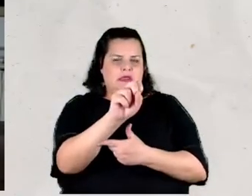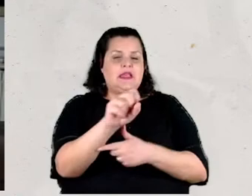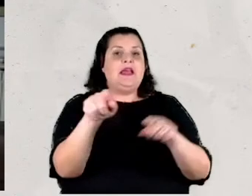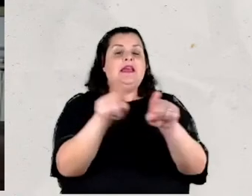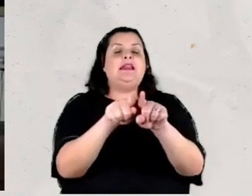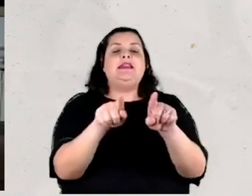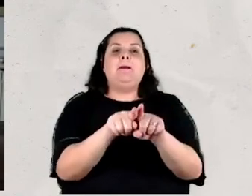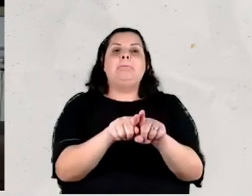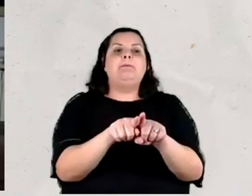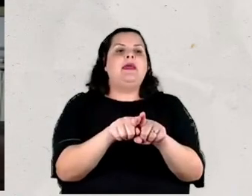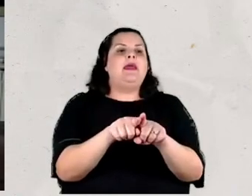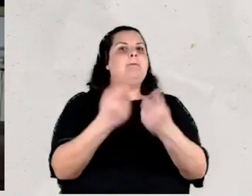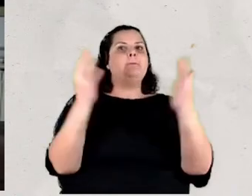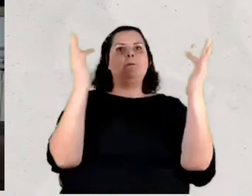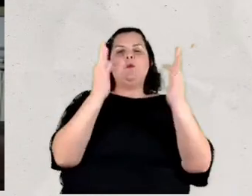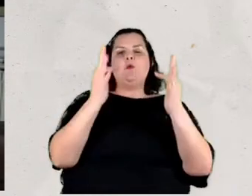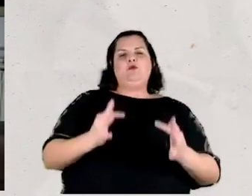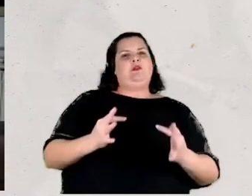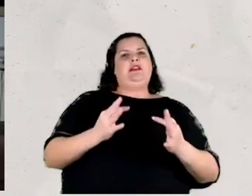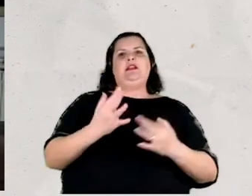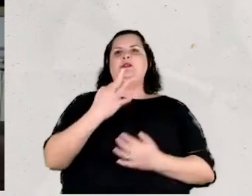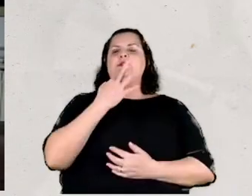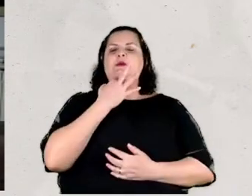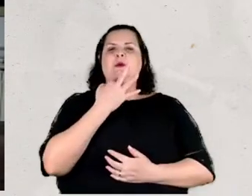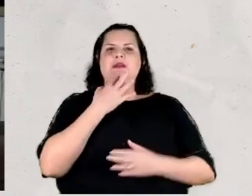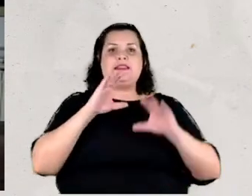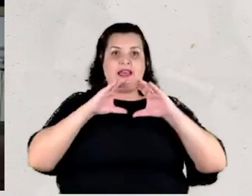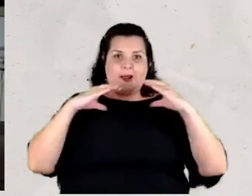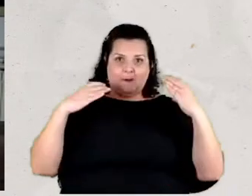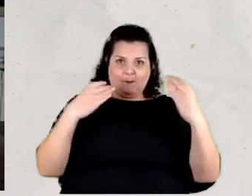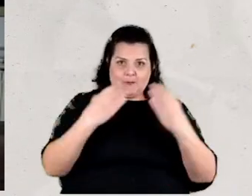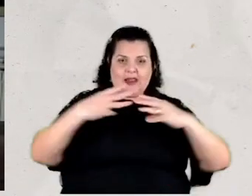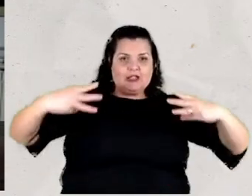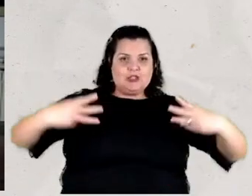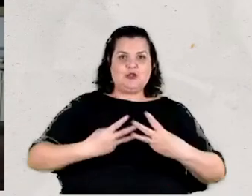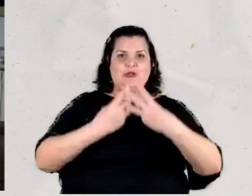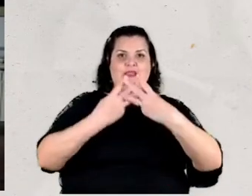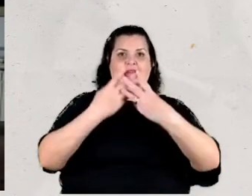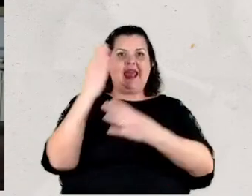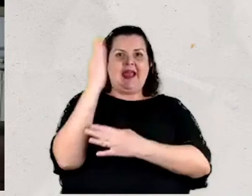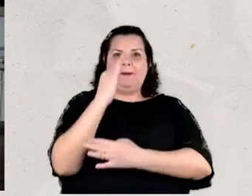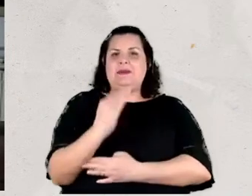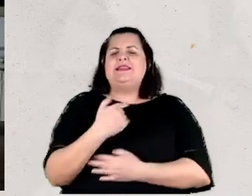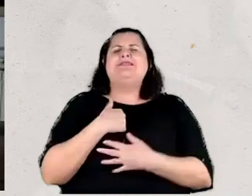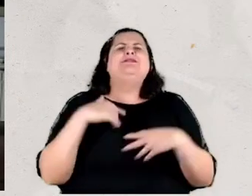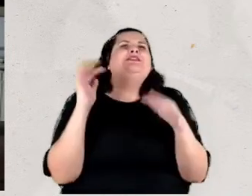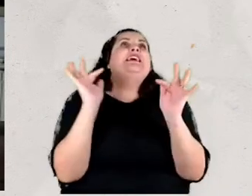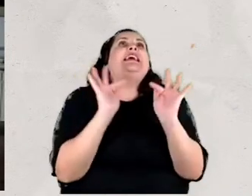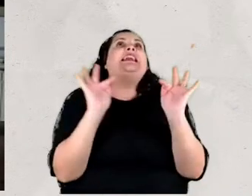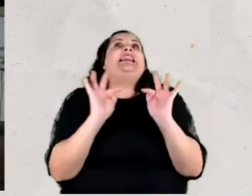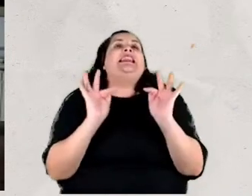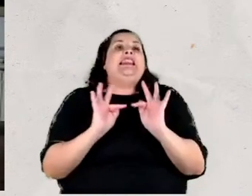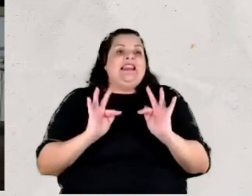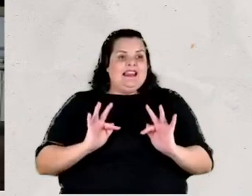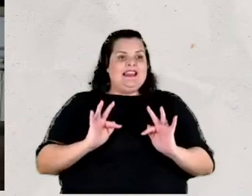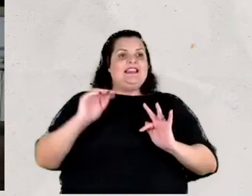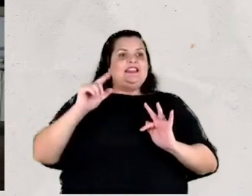really, really happy to be in Portuguese, to be a Portuguese writer, to be a Brazilian